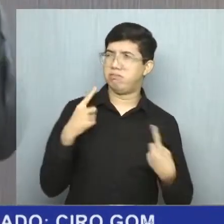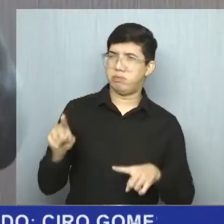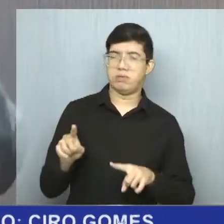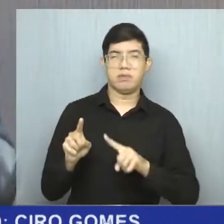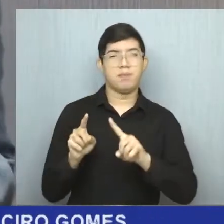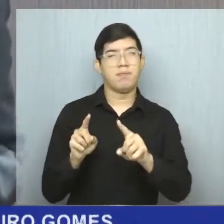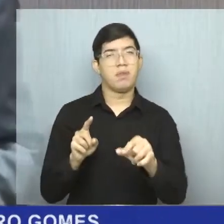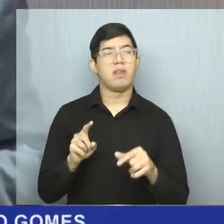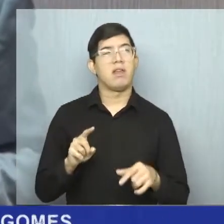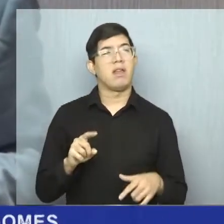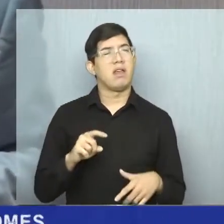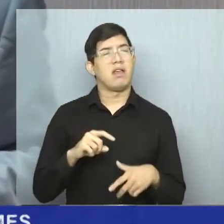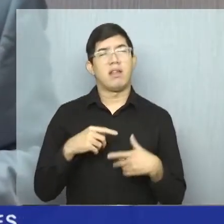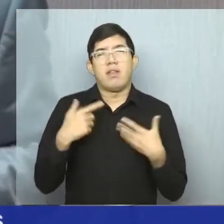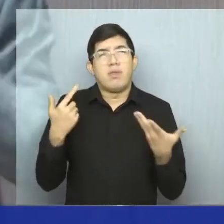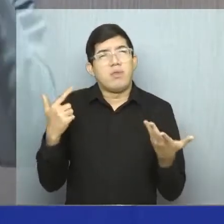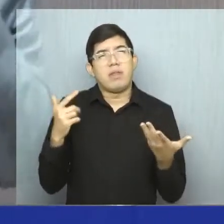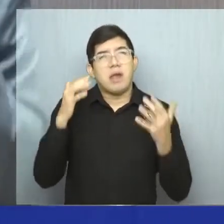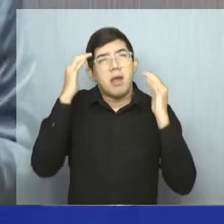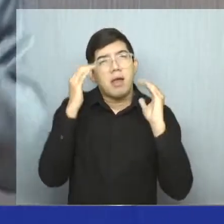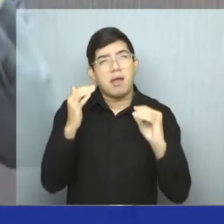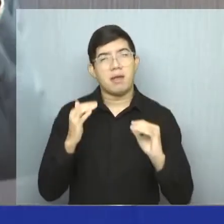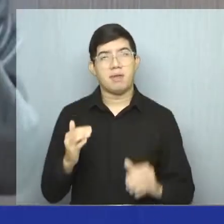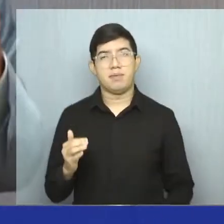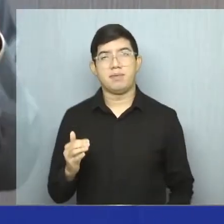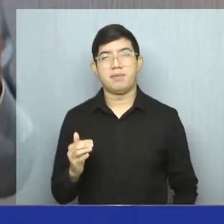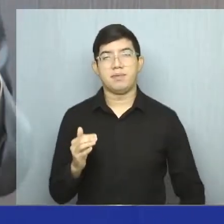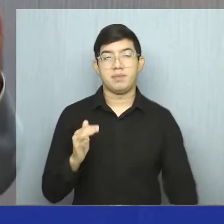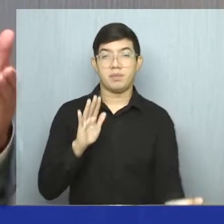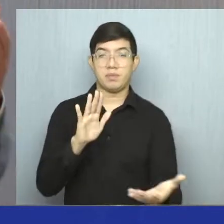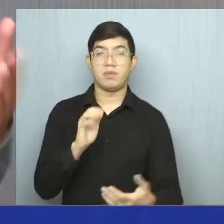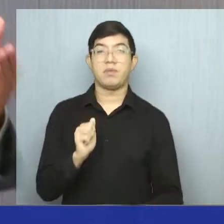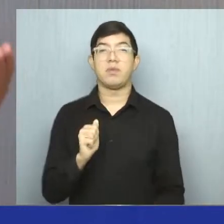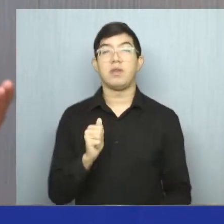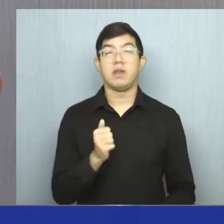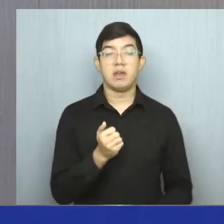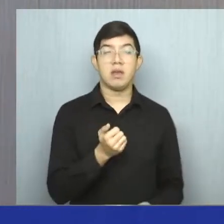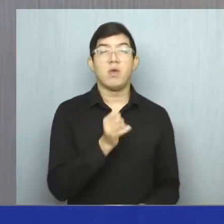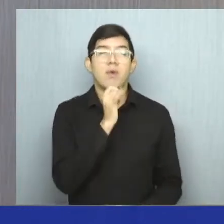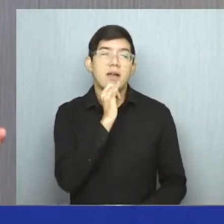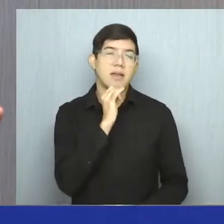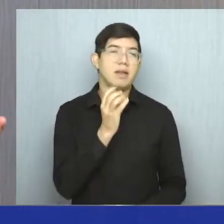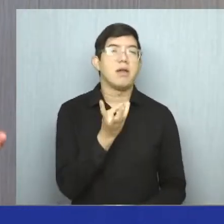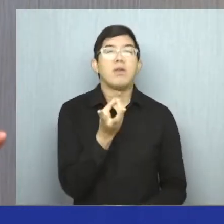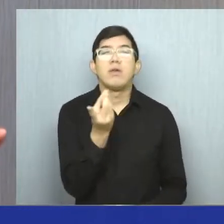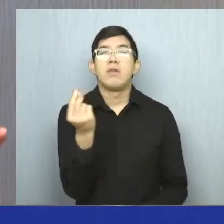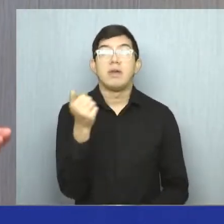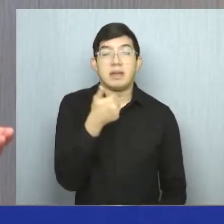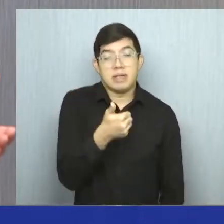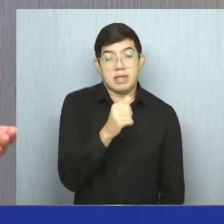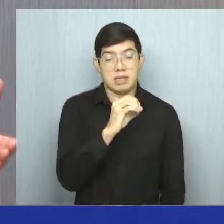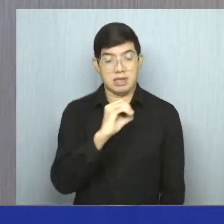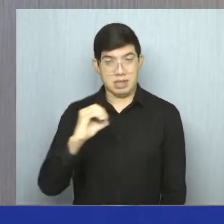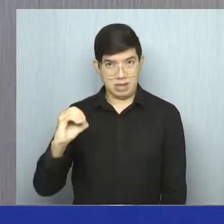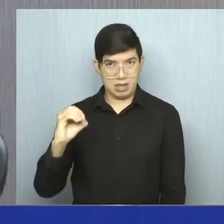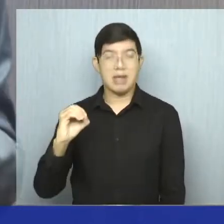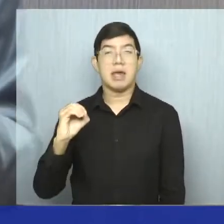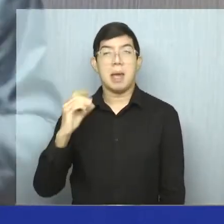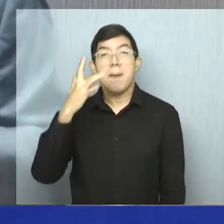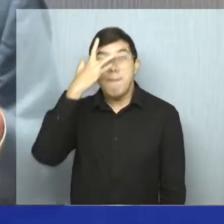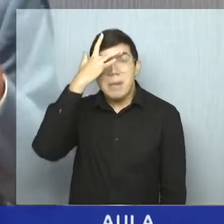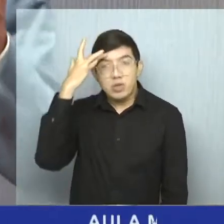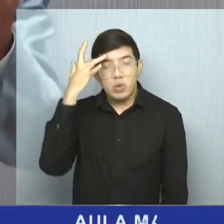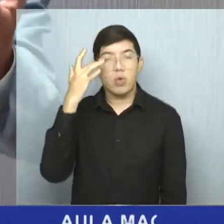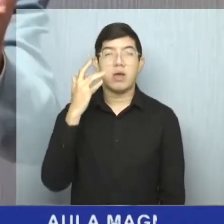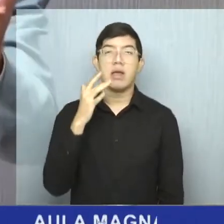despolitizada. Deixa eu dizer de novo, 70 de cada 100 trabalhadores estão nessa condição, brasileiros. A renda média,